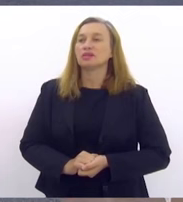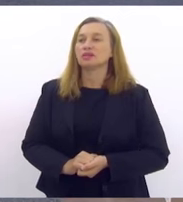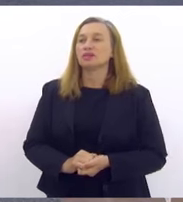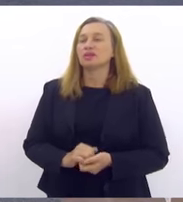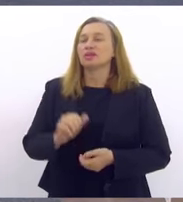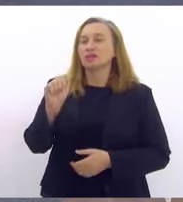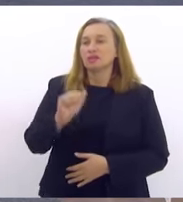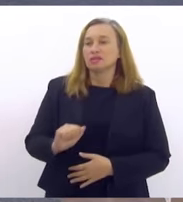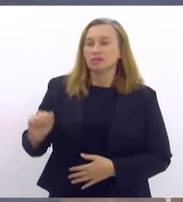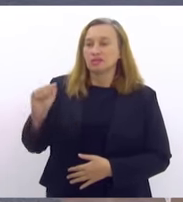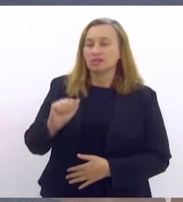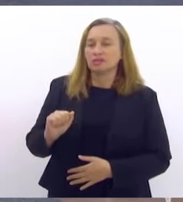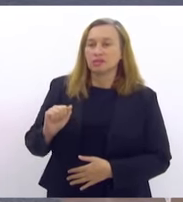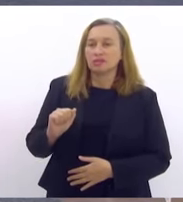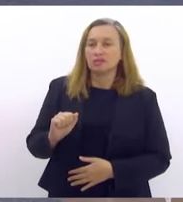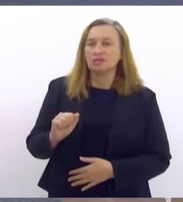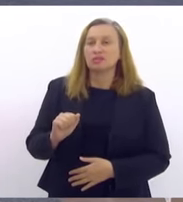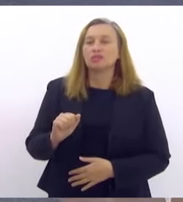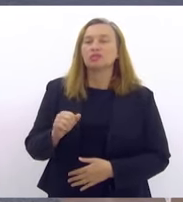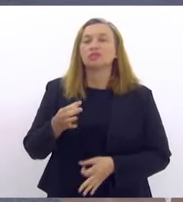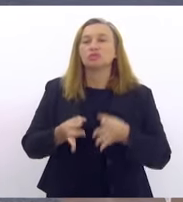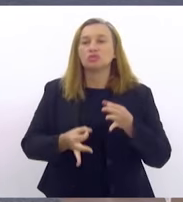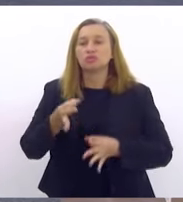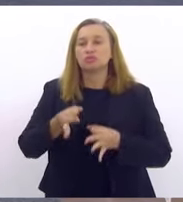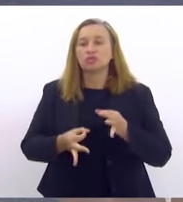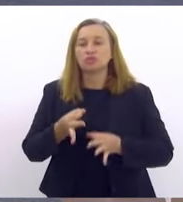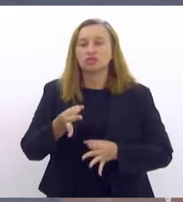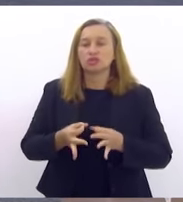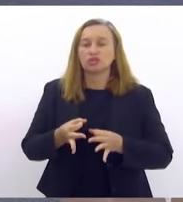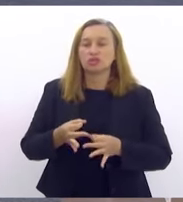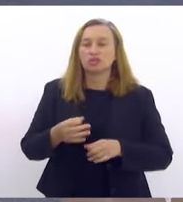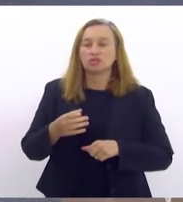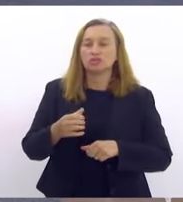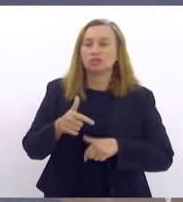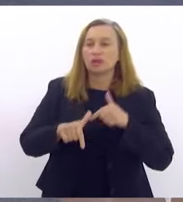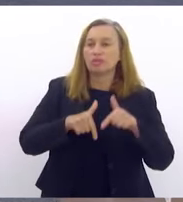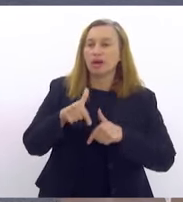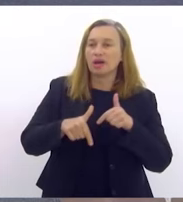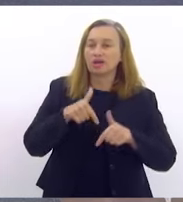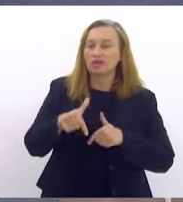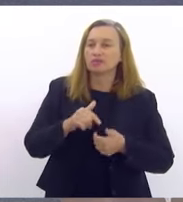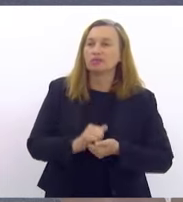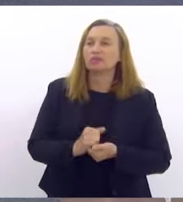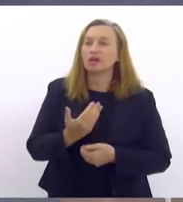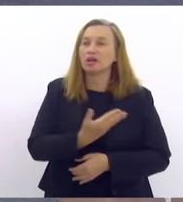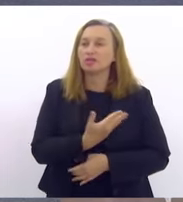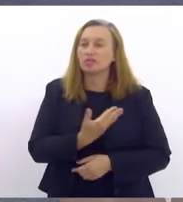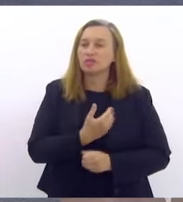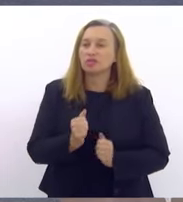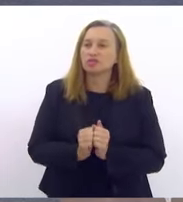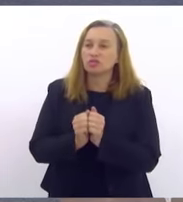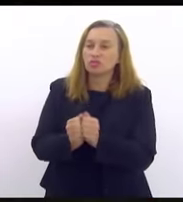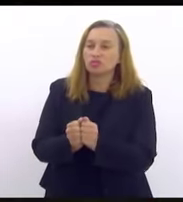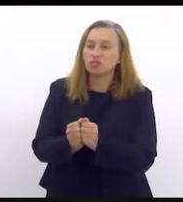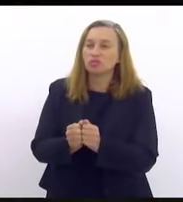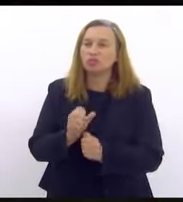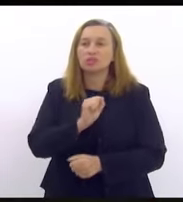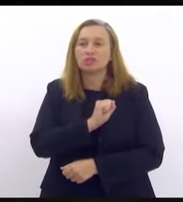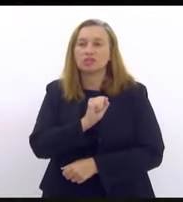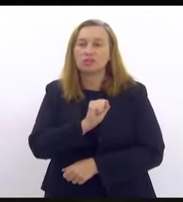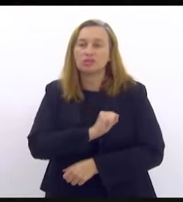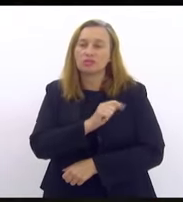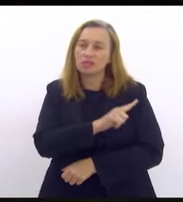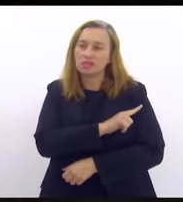Associação dos juízes trabalhistas n eh companheiros que participaram comigo desde lá de São Gonçalo